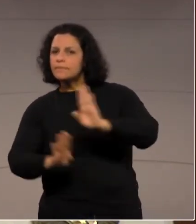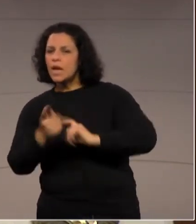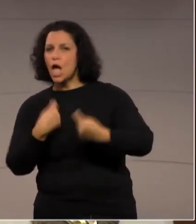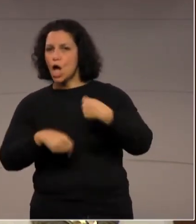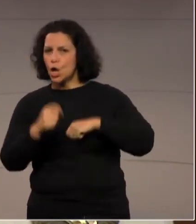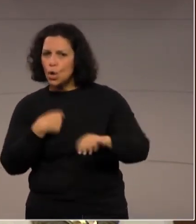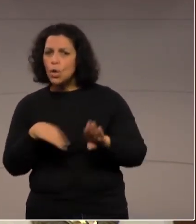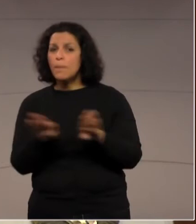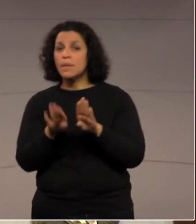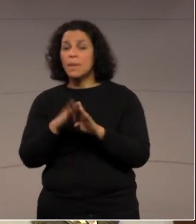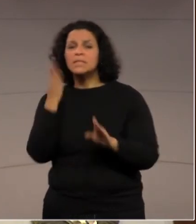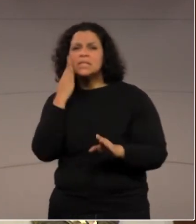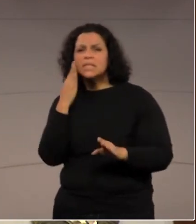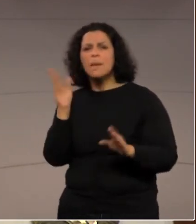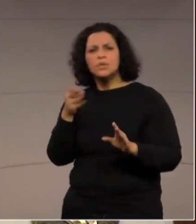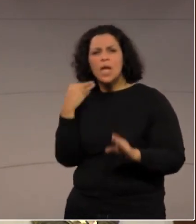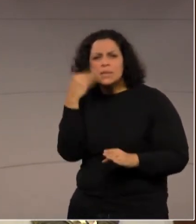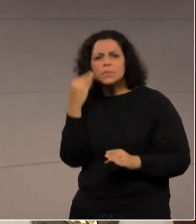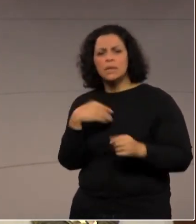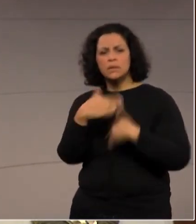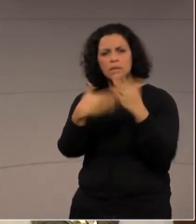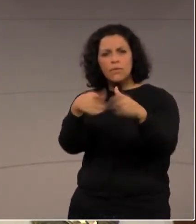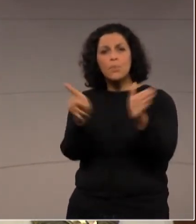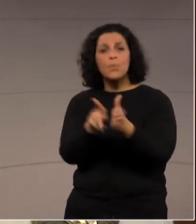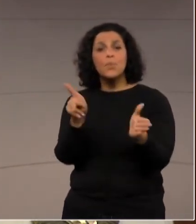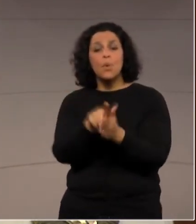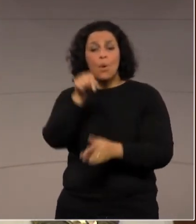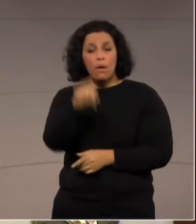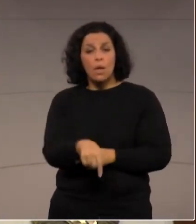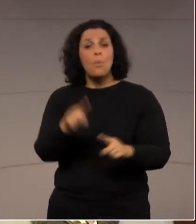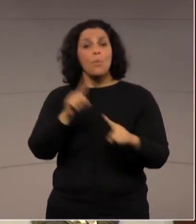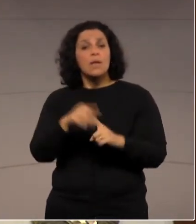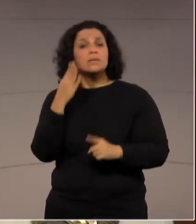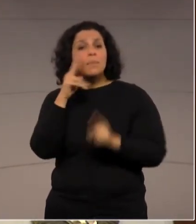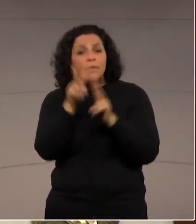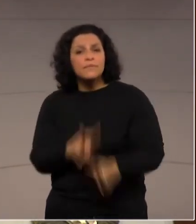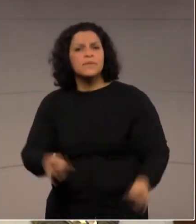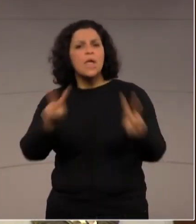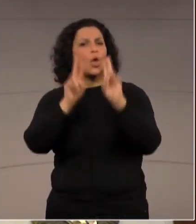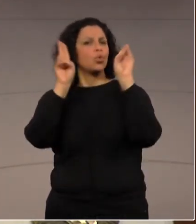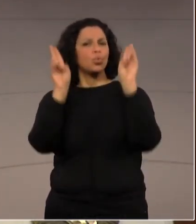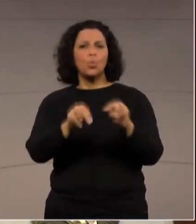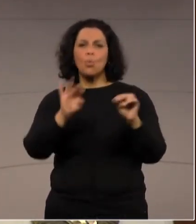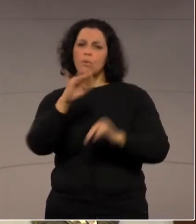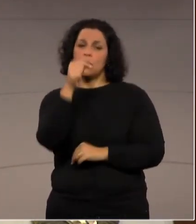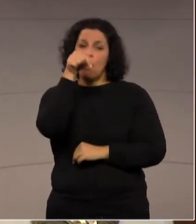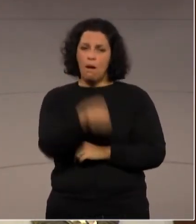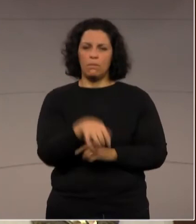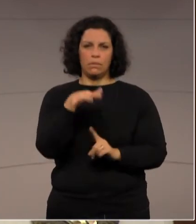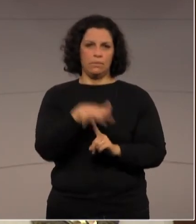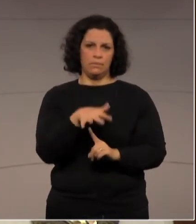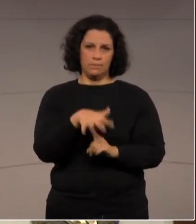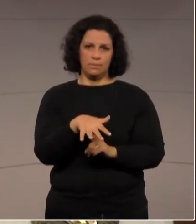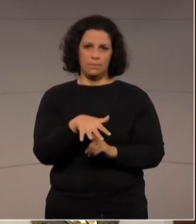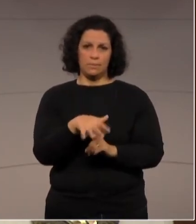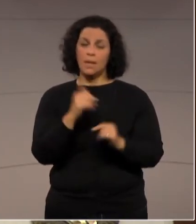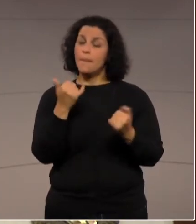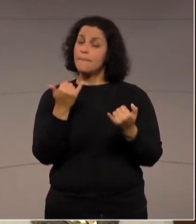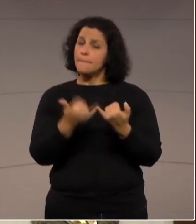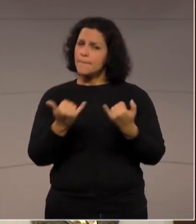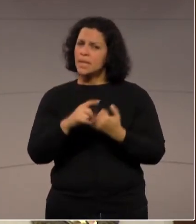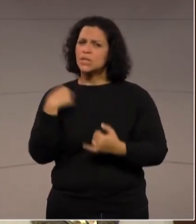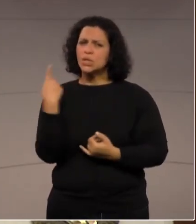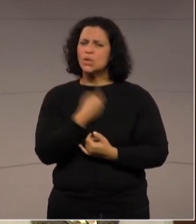vanguarda de desenvolvimento justamente porque essa visão nunca foi feito aqui parece